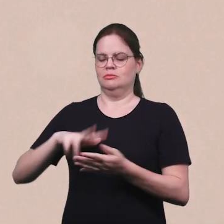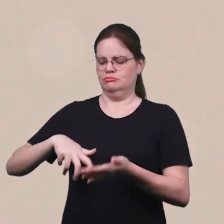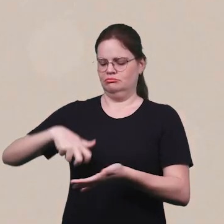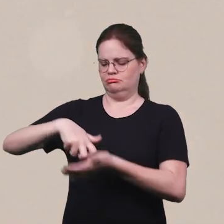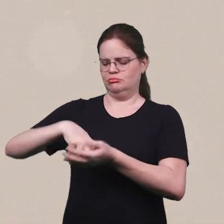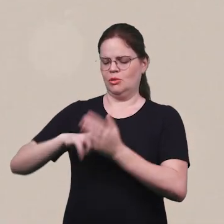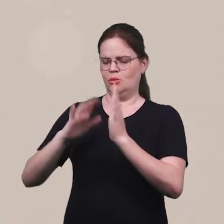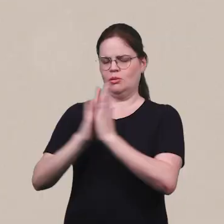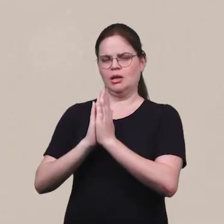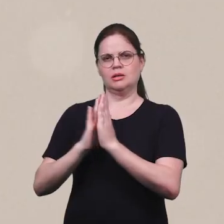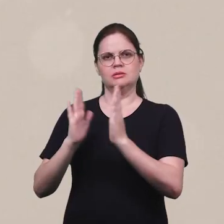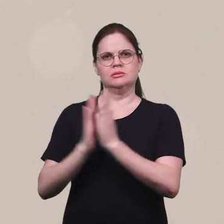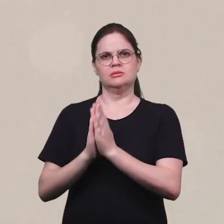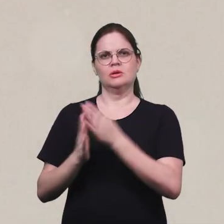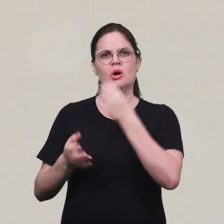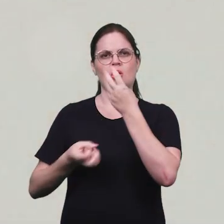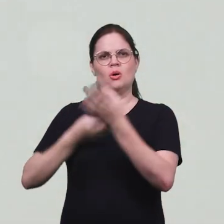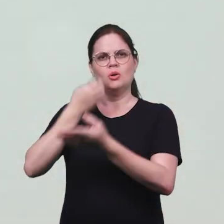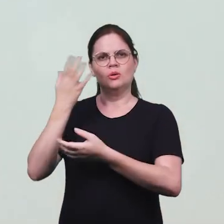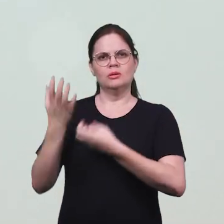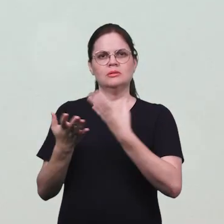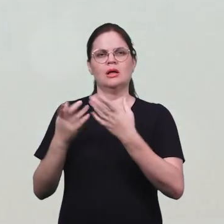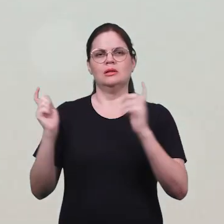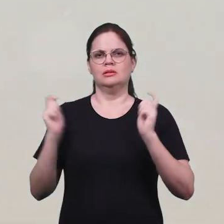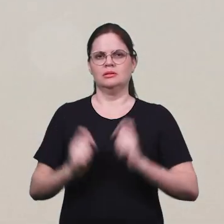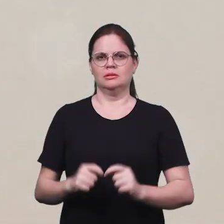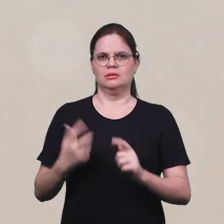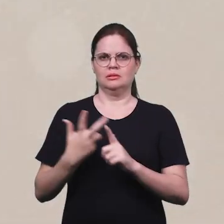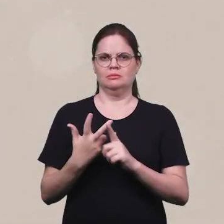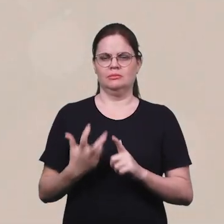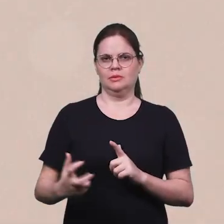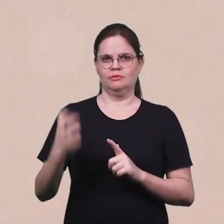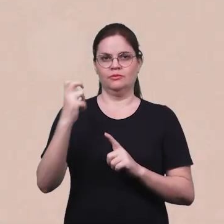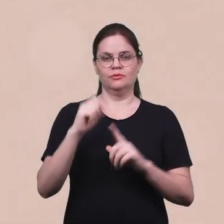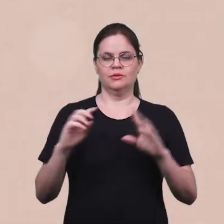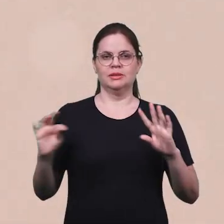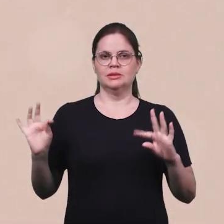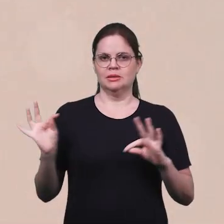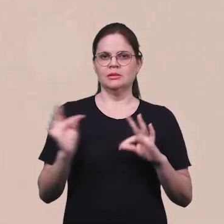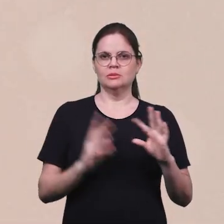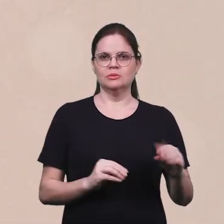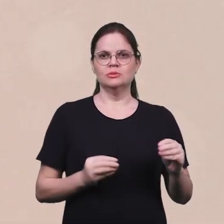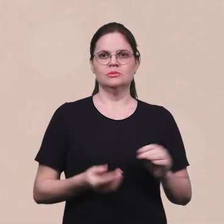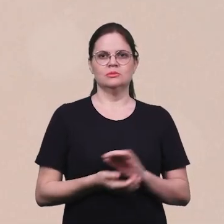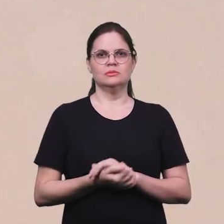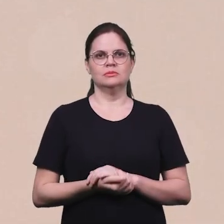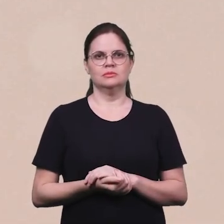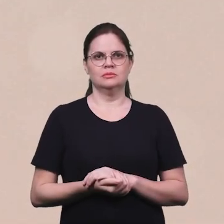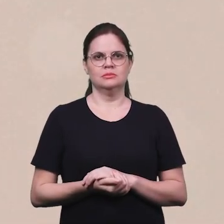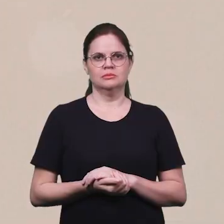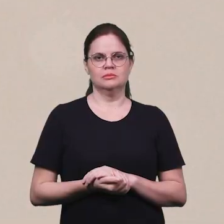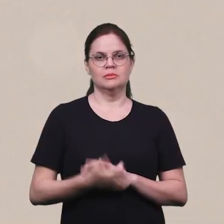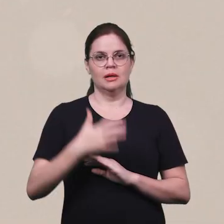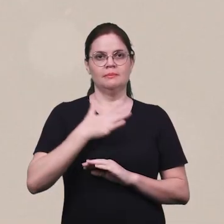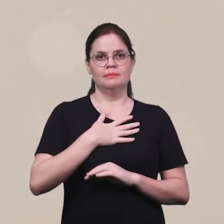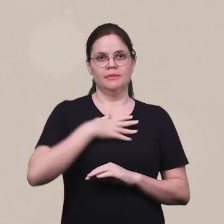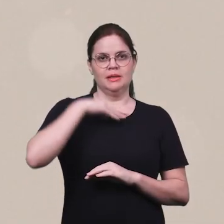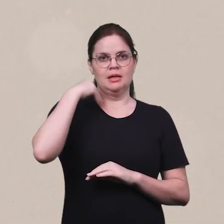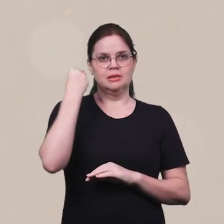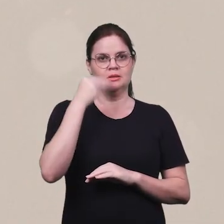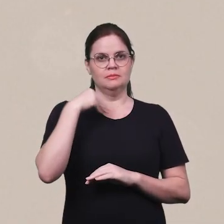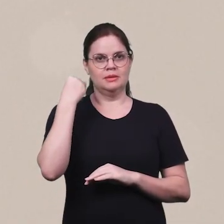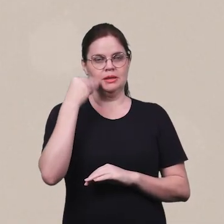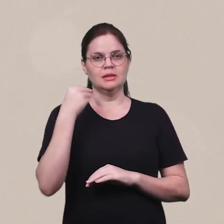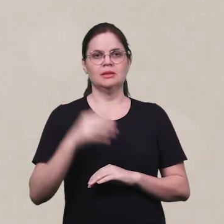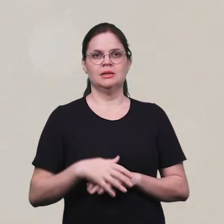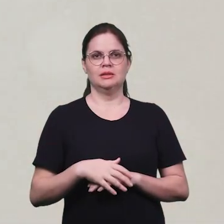no chão que podemos vencer todos os obstáculos. Eu, na minha experiência que